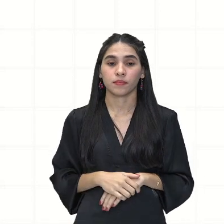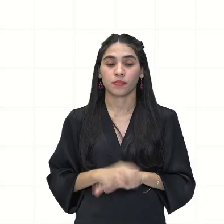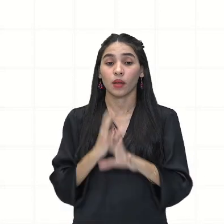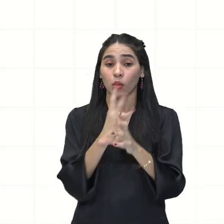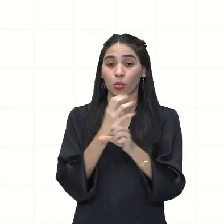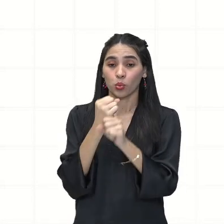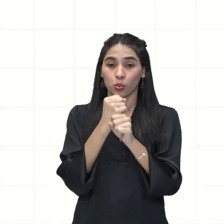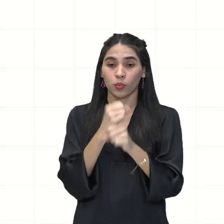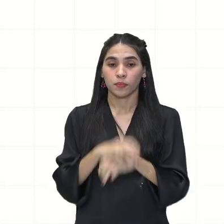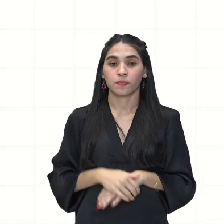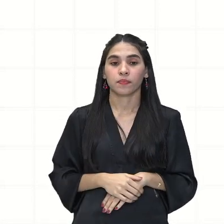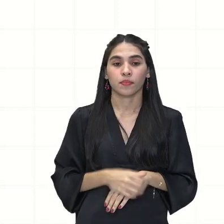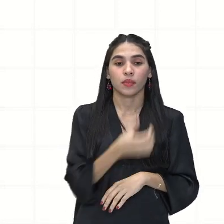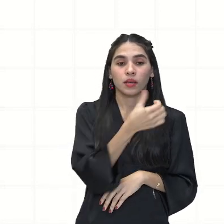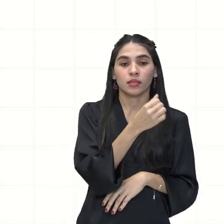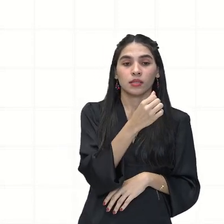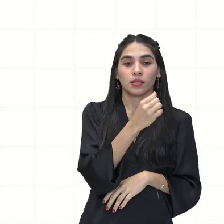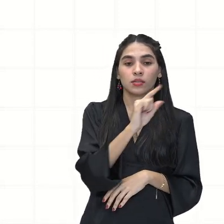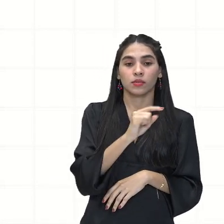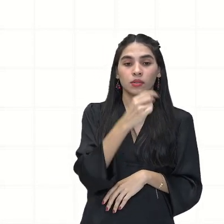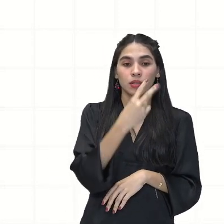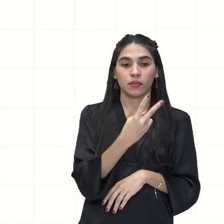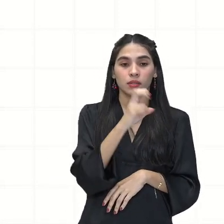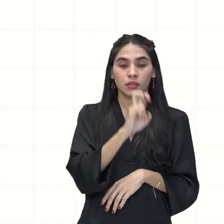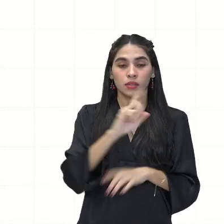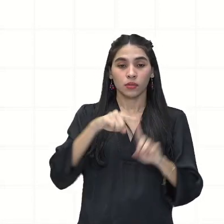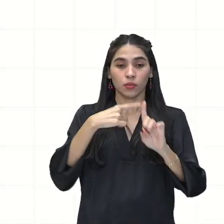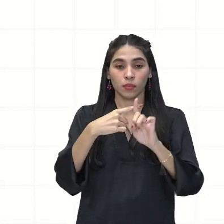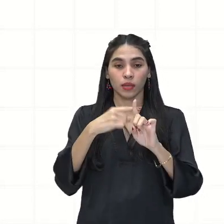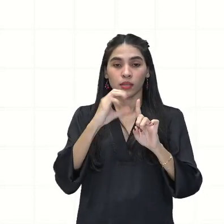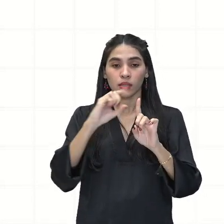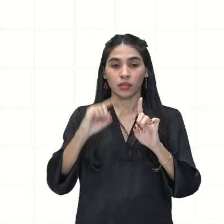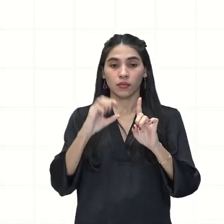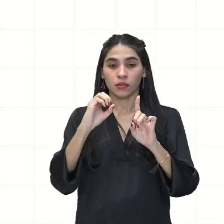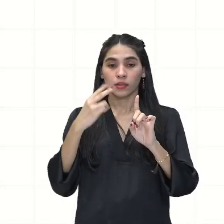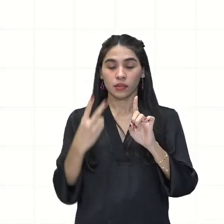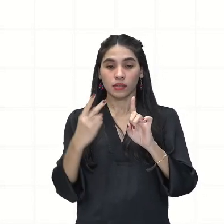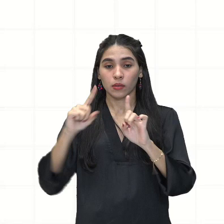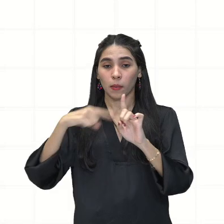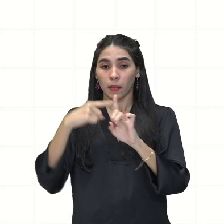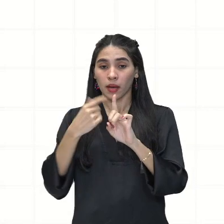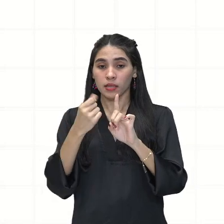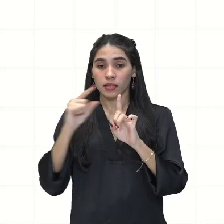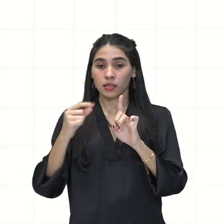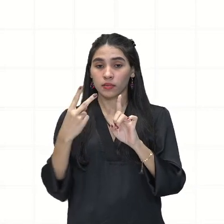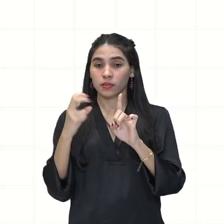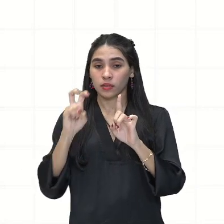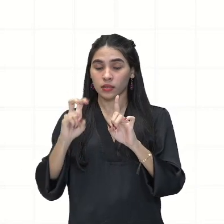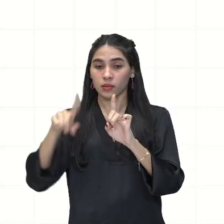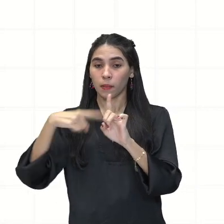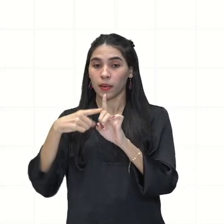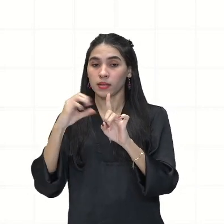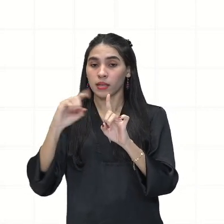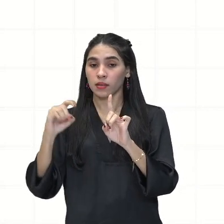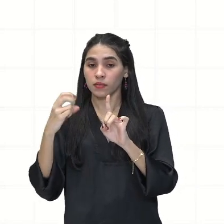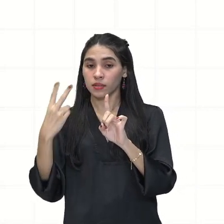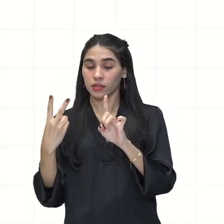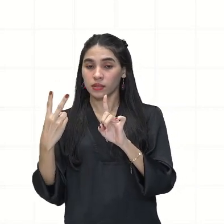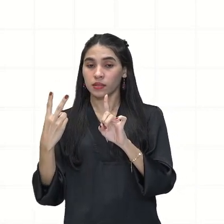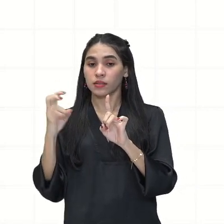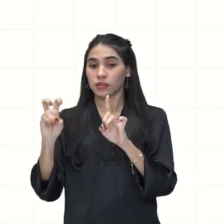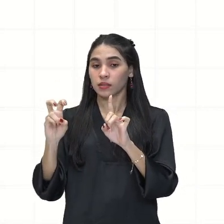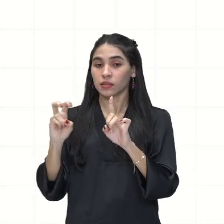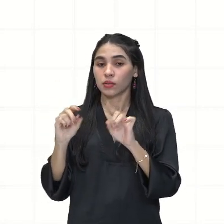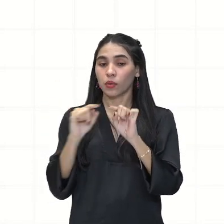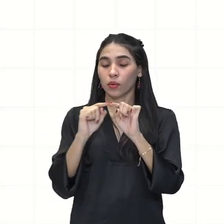Somando agora, 6,25 mais 0,25 mais 6,25 mais 0,25 dividido por 3,